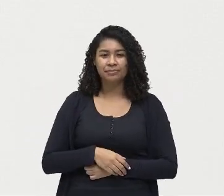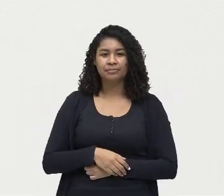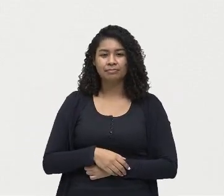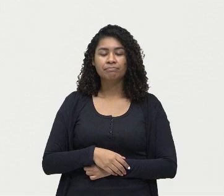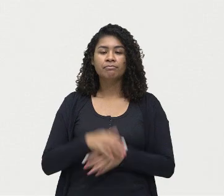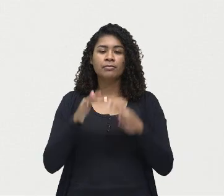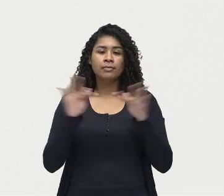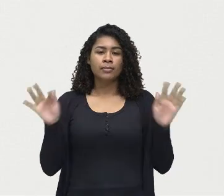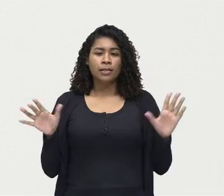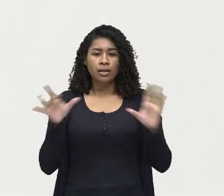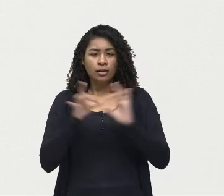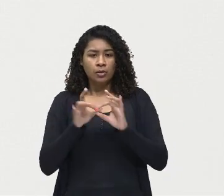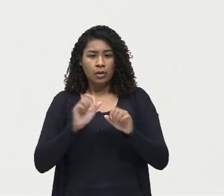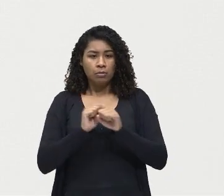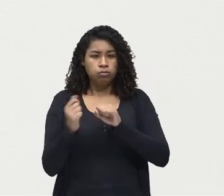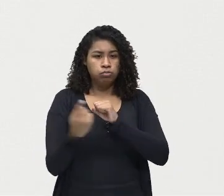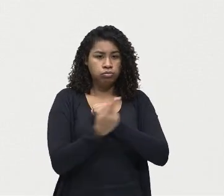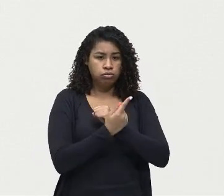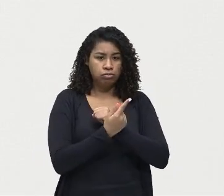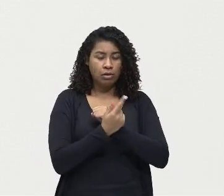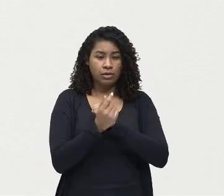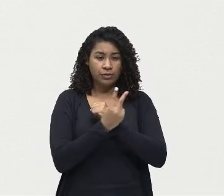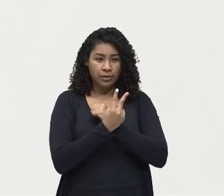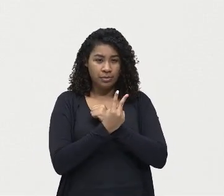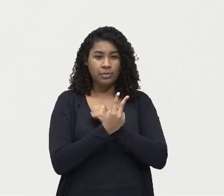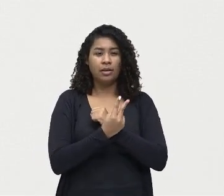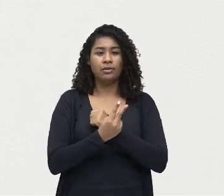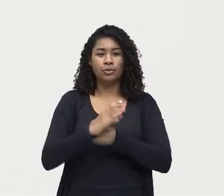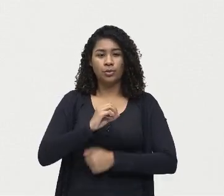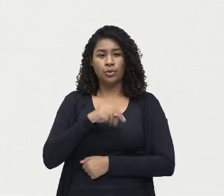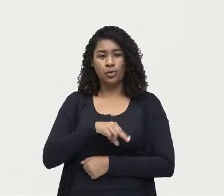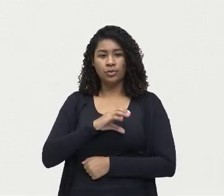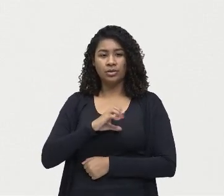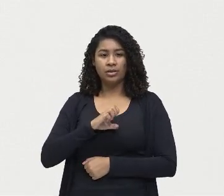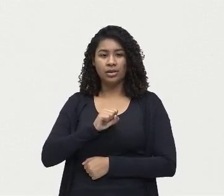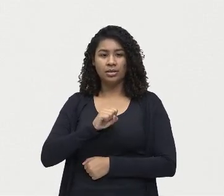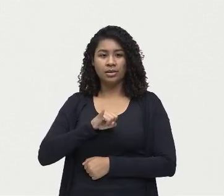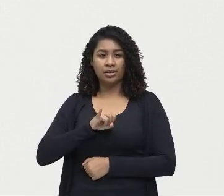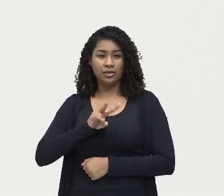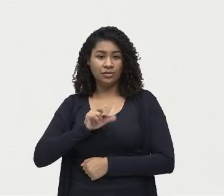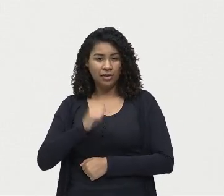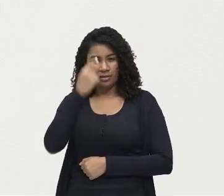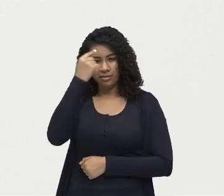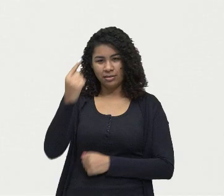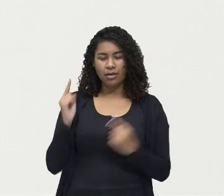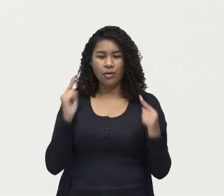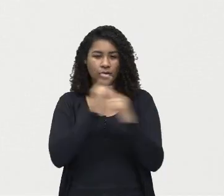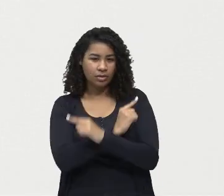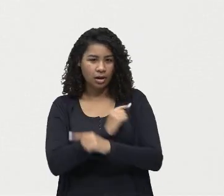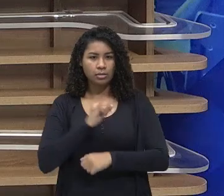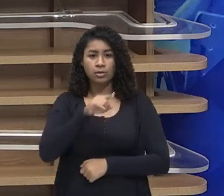adverbial concessiva indica um fato contrário. Por mais que você apresente argumentos,